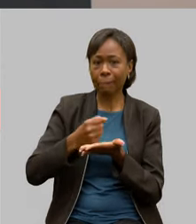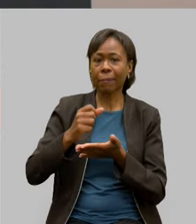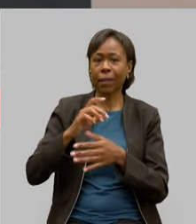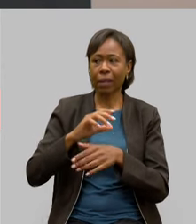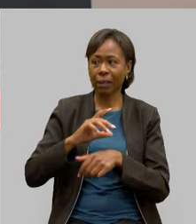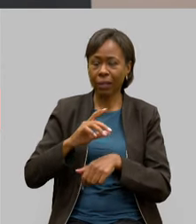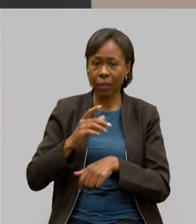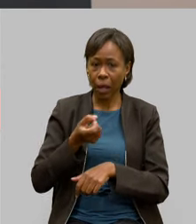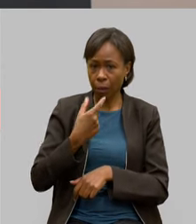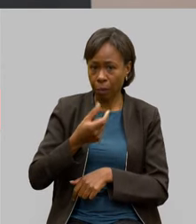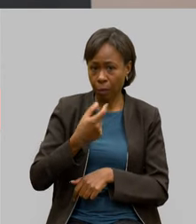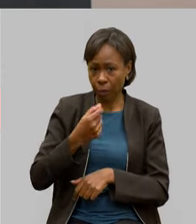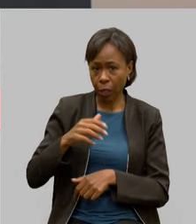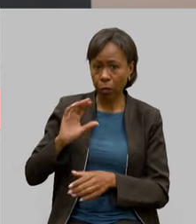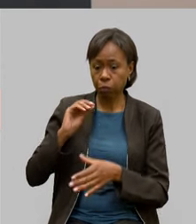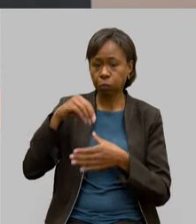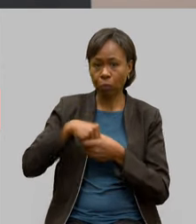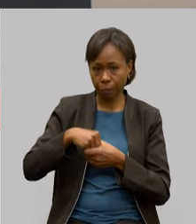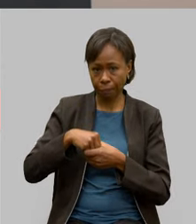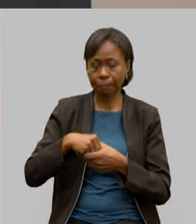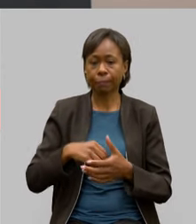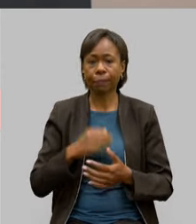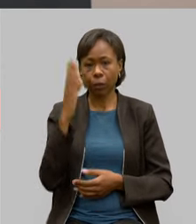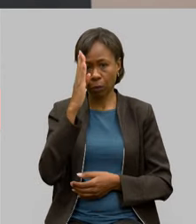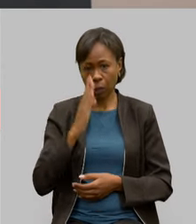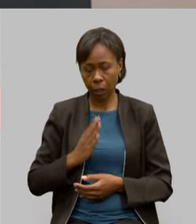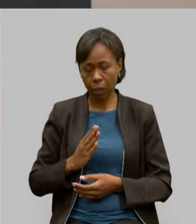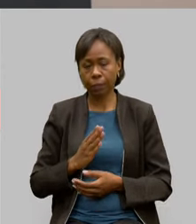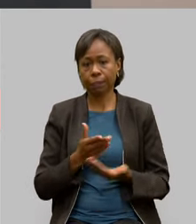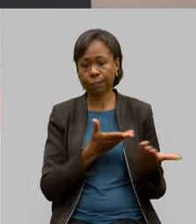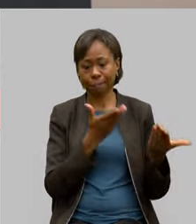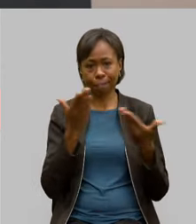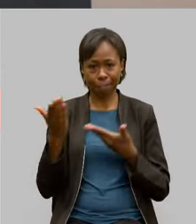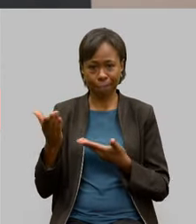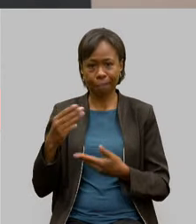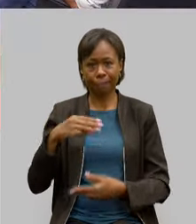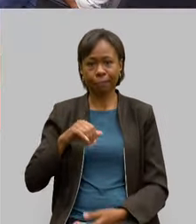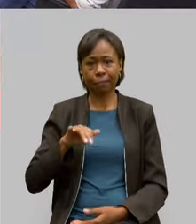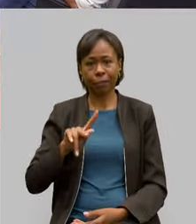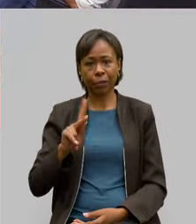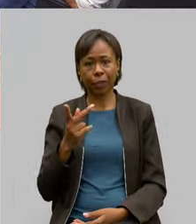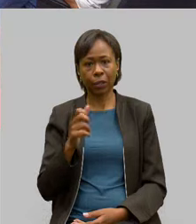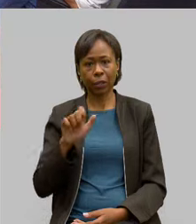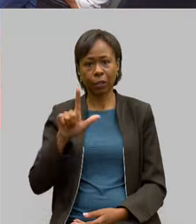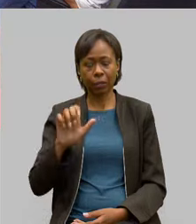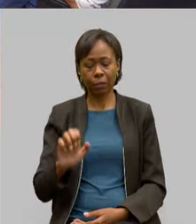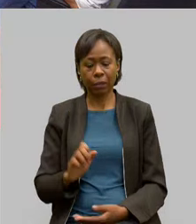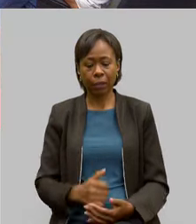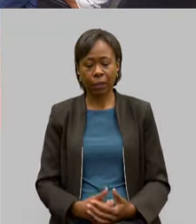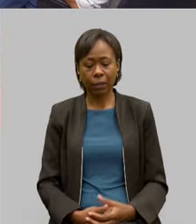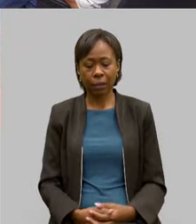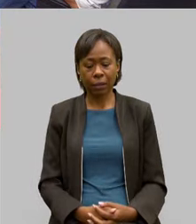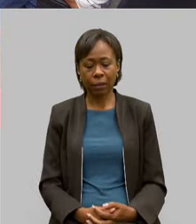na farmacopeia brasileira passamos a palavra a senora Michele para sua apresentação